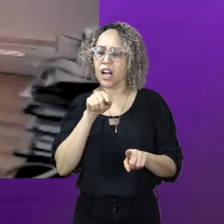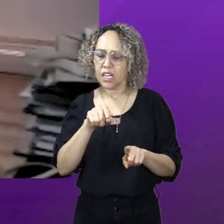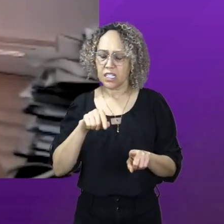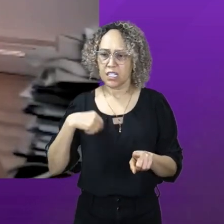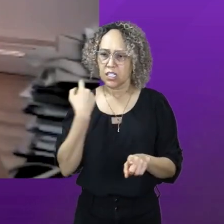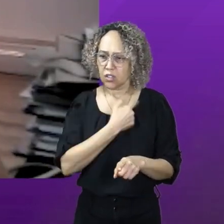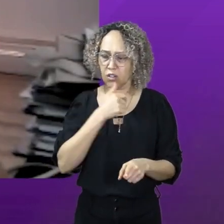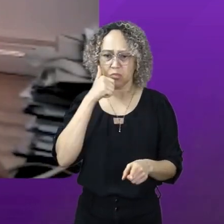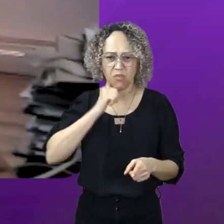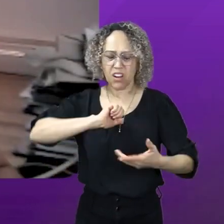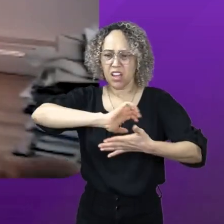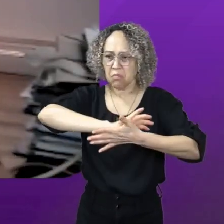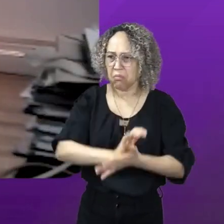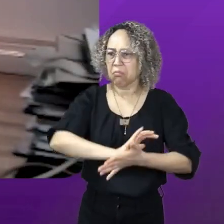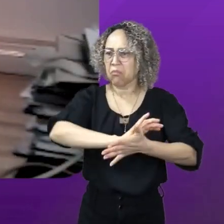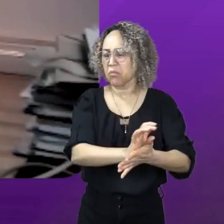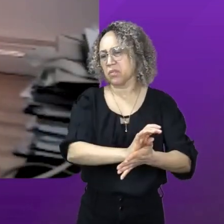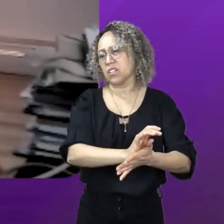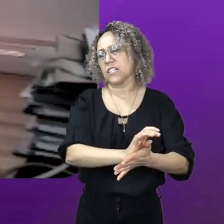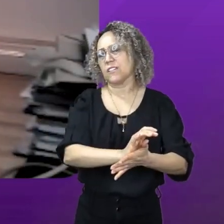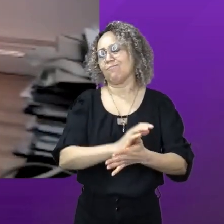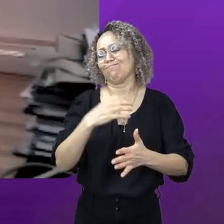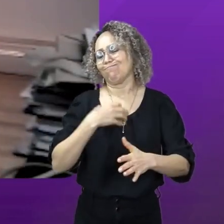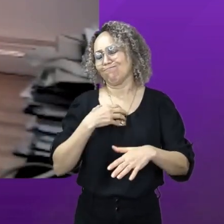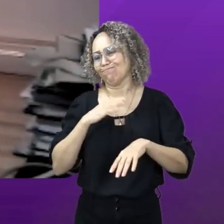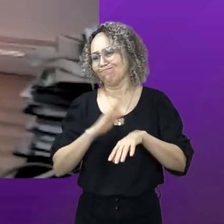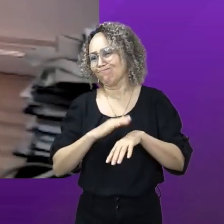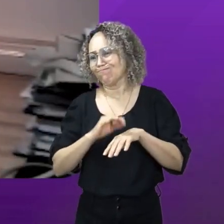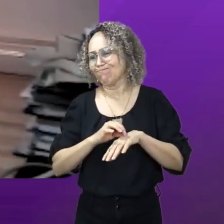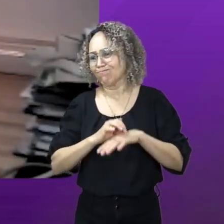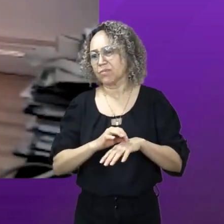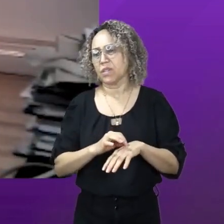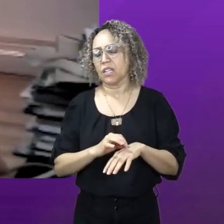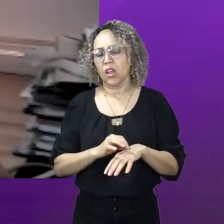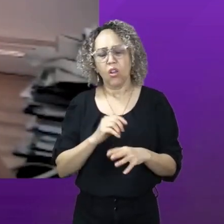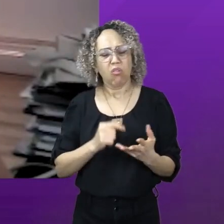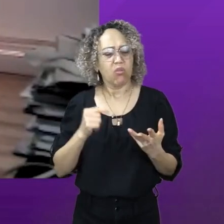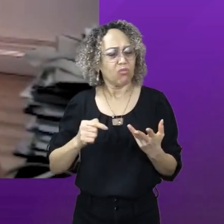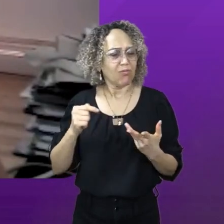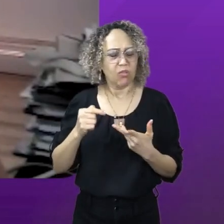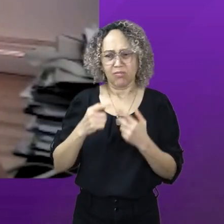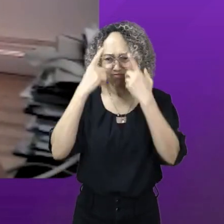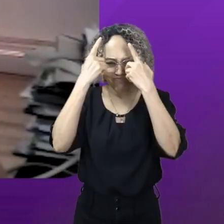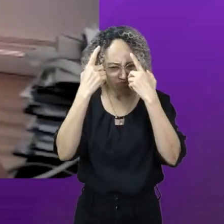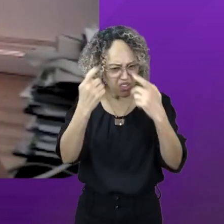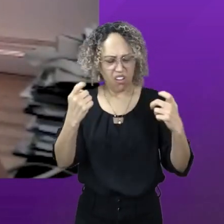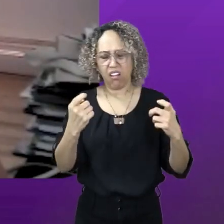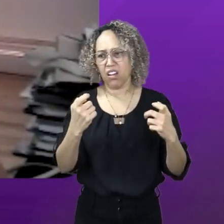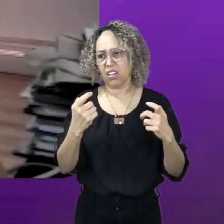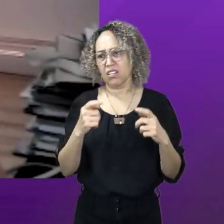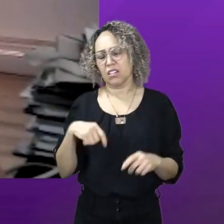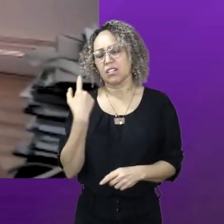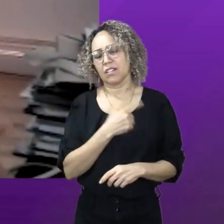a gente sofre assédio, a gente sofre todas as formas de violência e, portanto, a